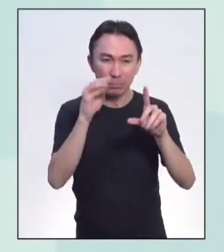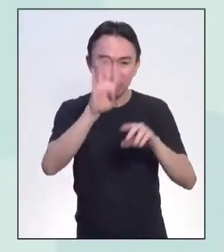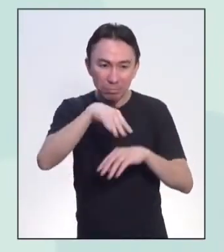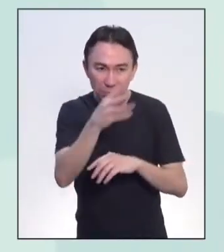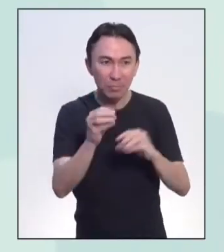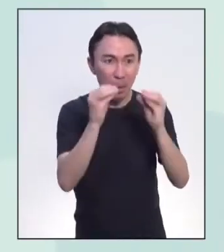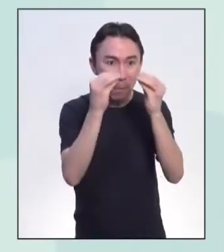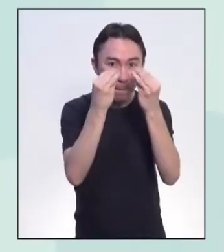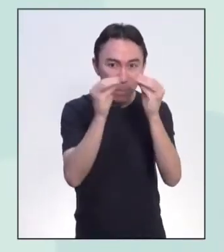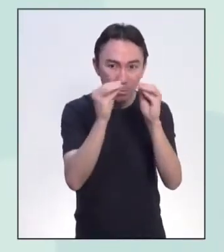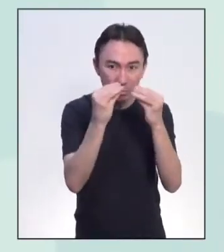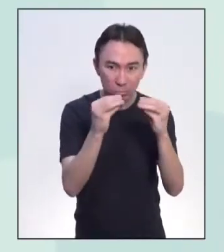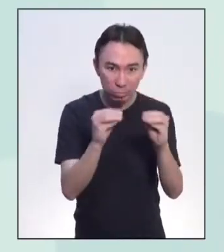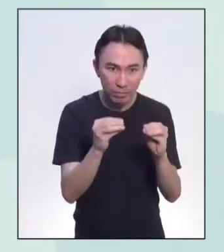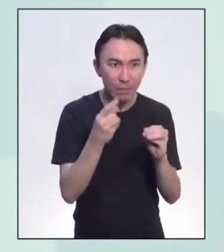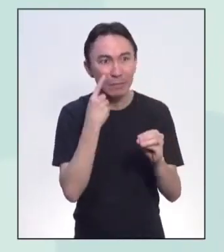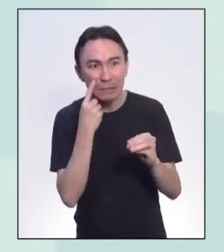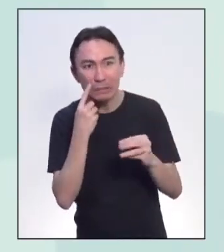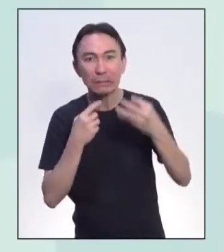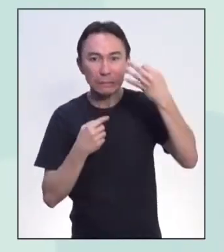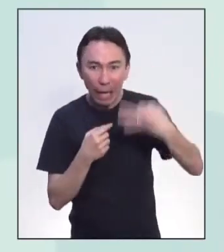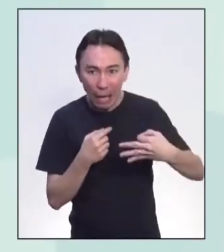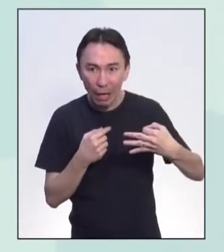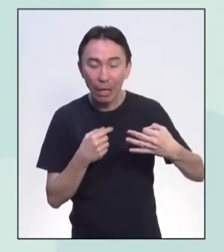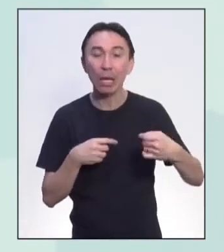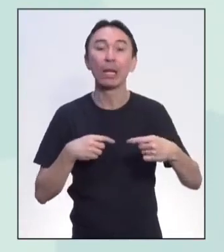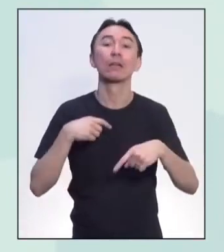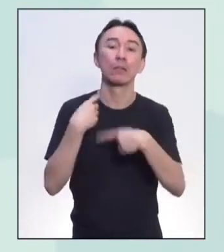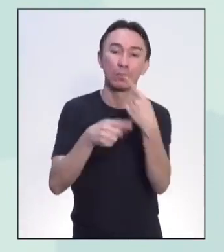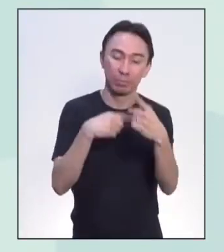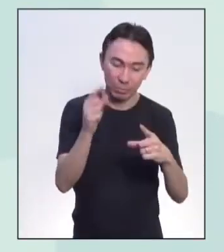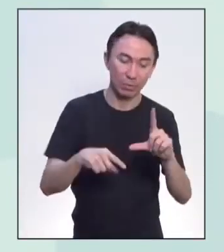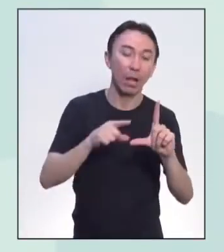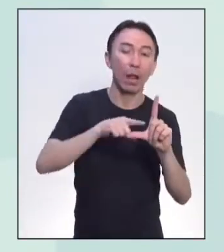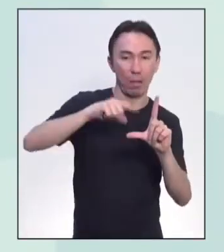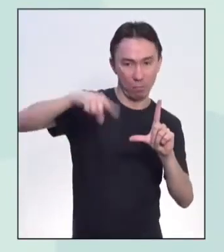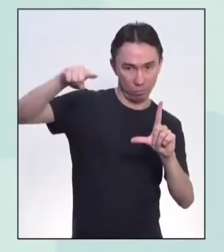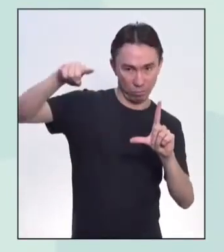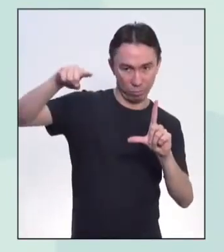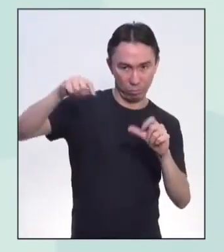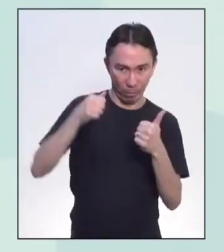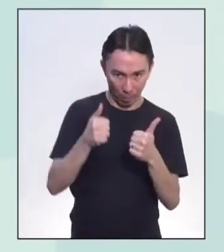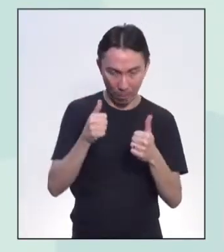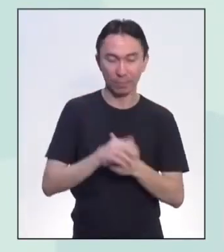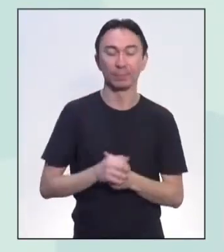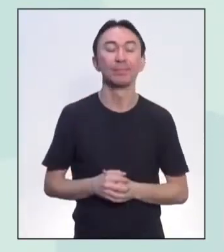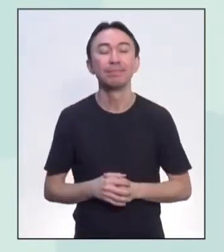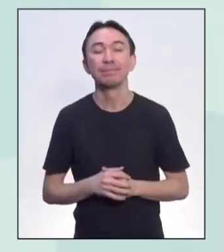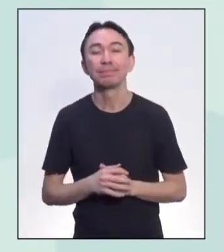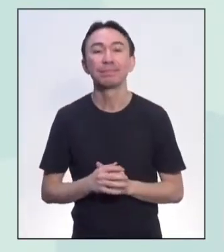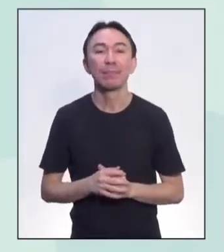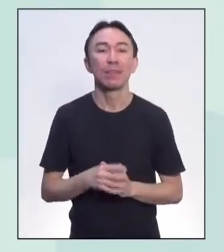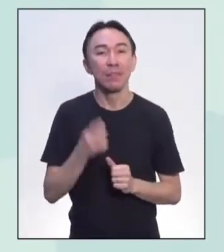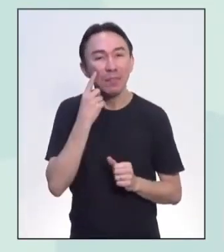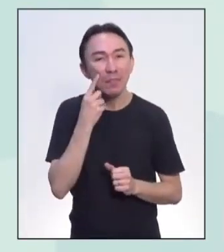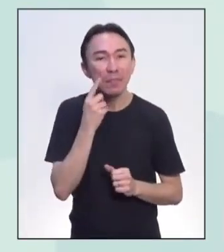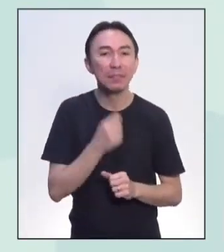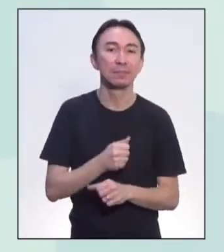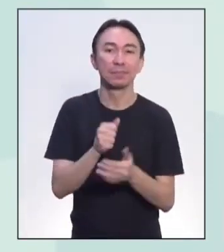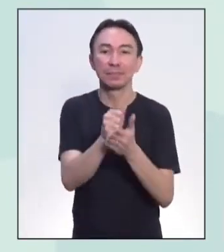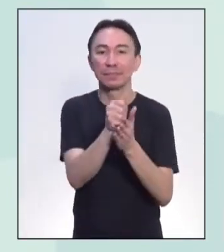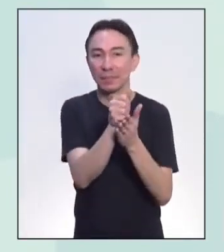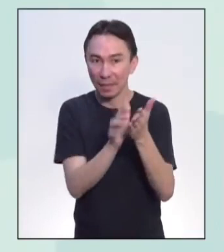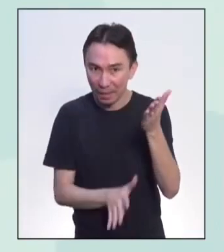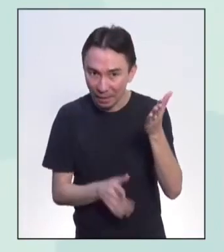a gente confirmar que ela está certa, aí sim eu vou pedir para vocês construírem o gráfico, tá bom? Então, vamos ler a atividade 1.